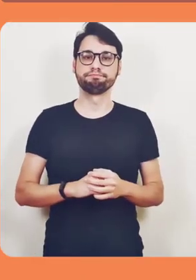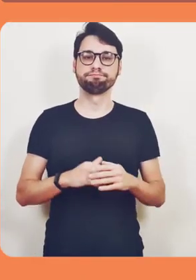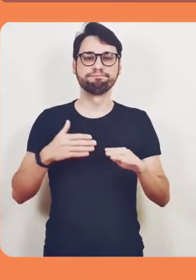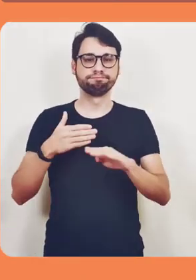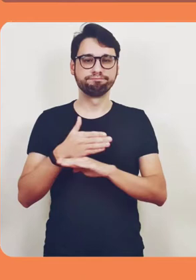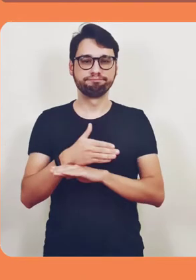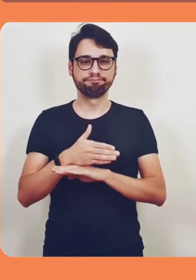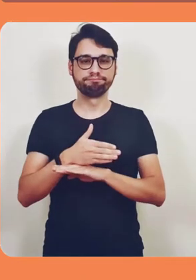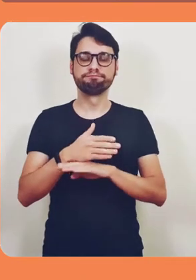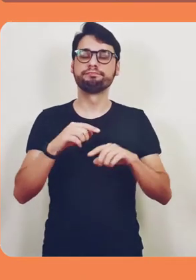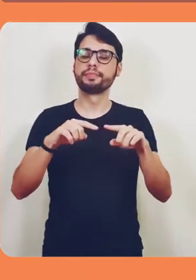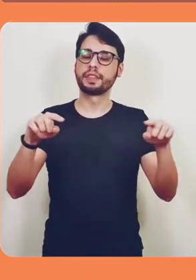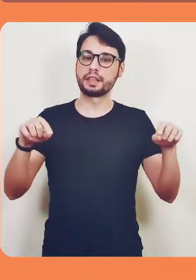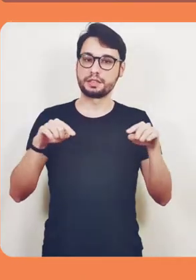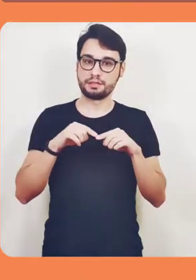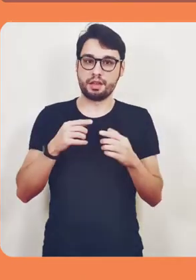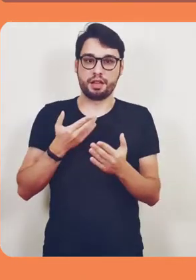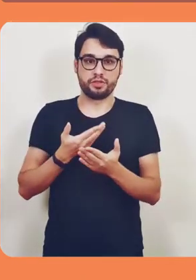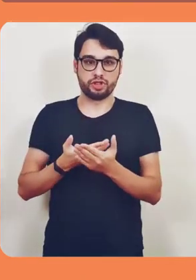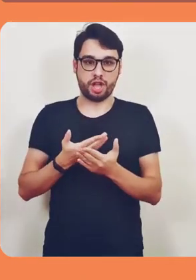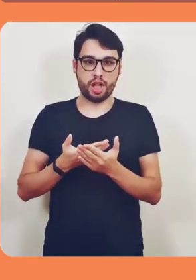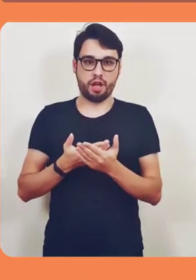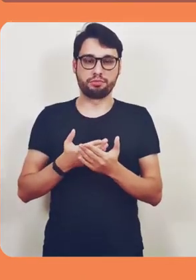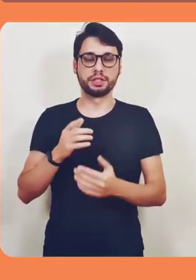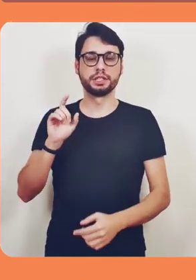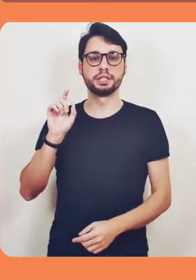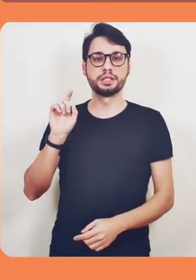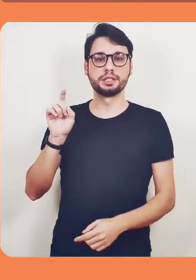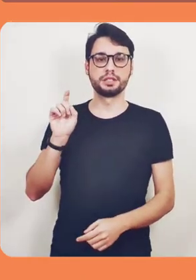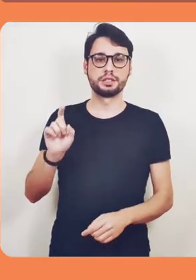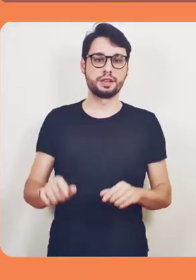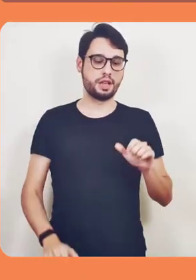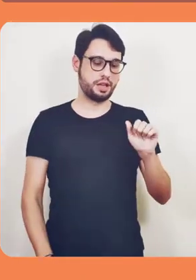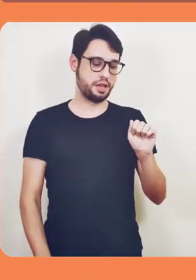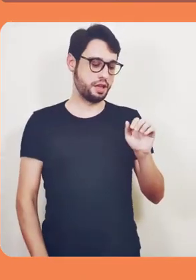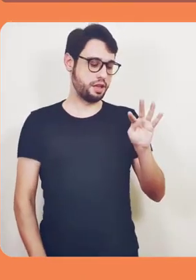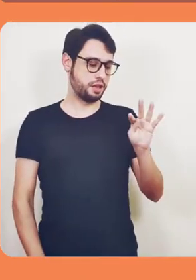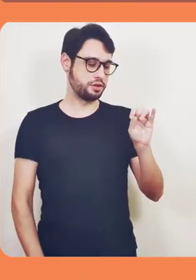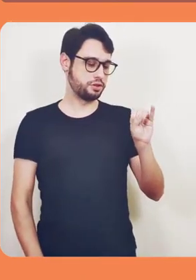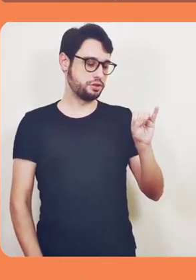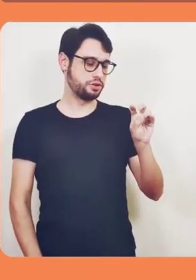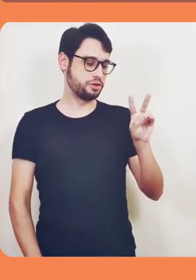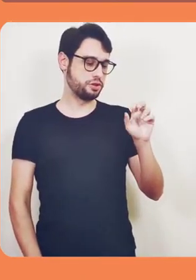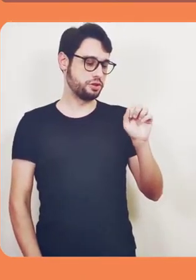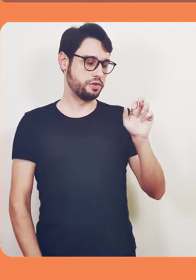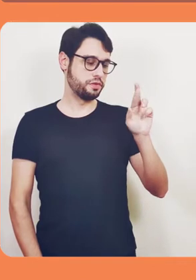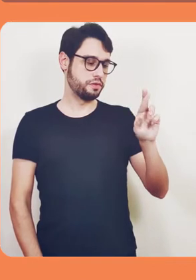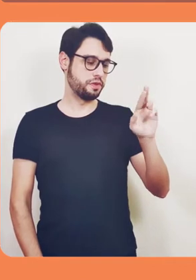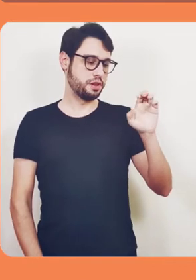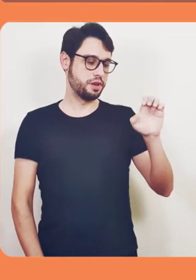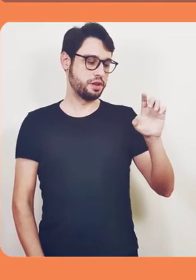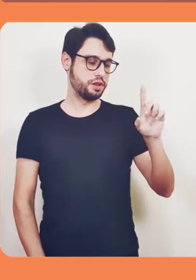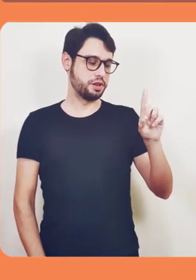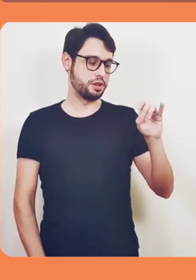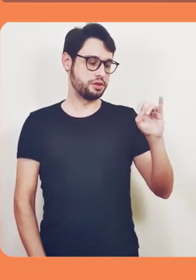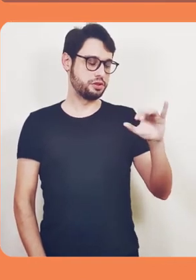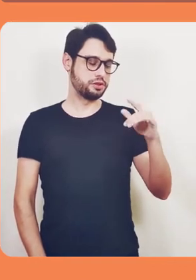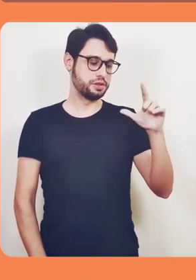nesse vídeo vou mostrar para vocês como utilizar a atividade h5p